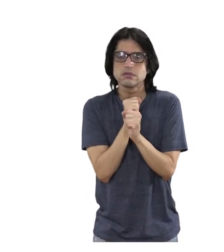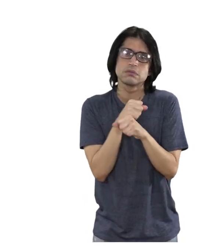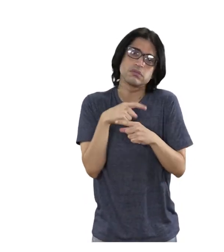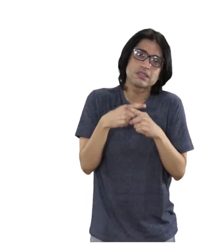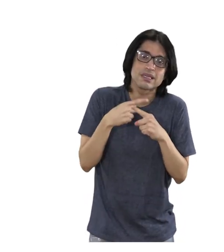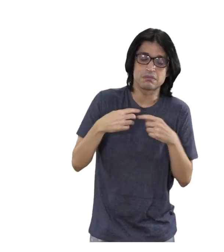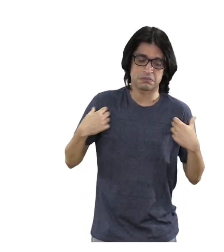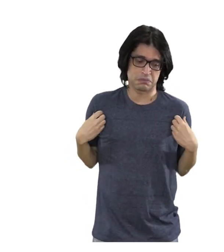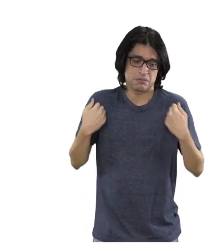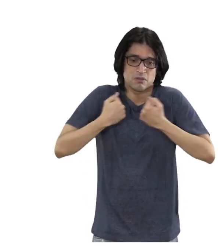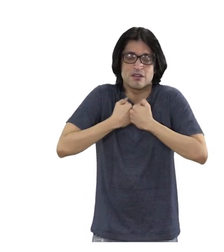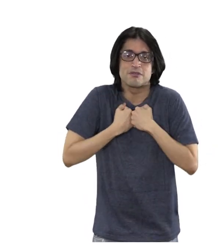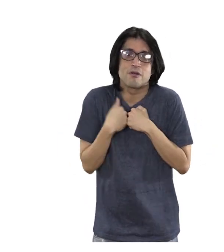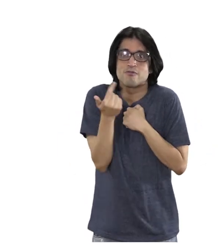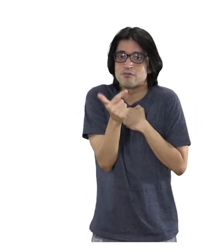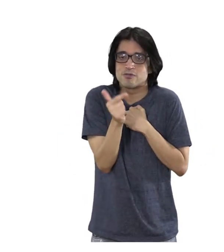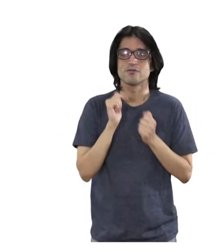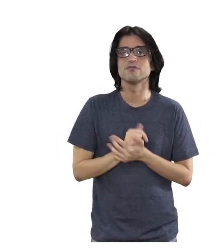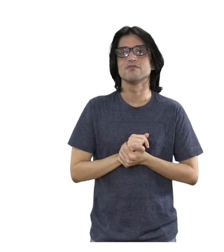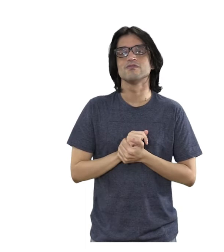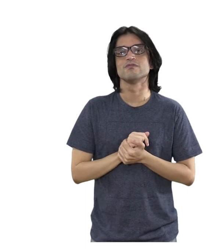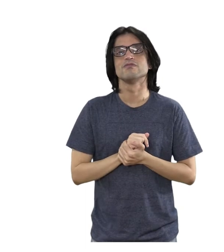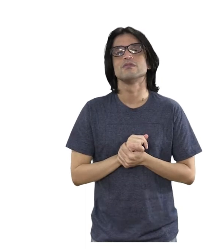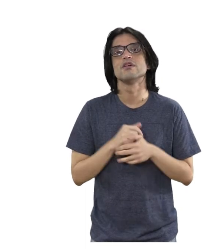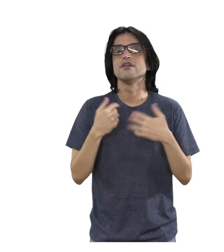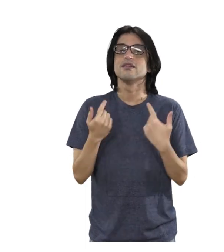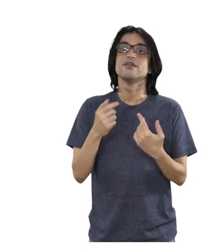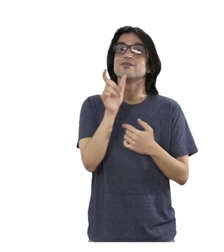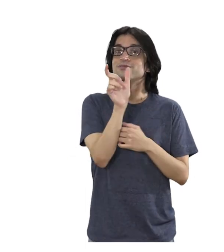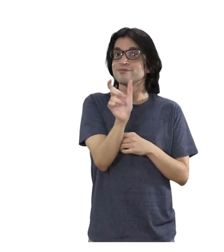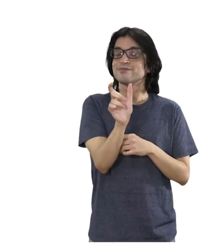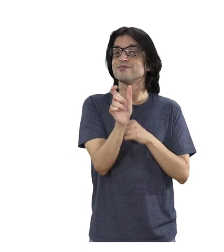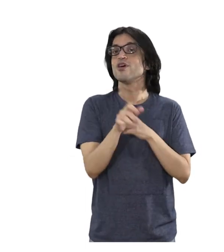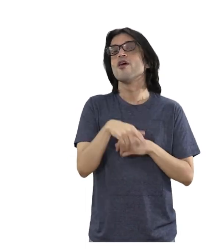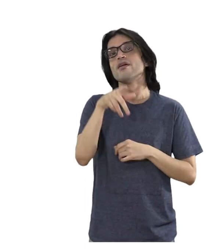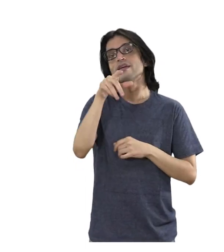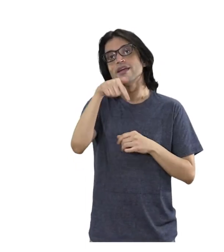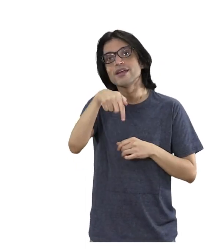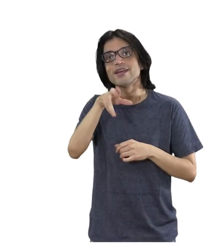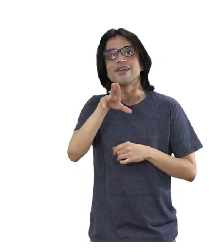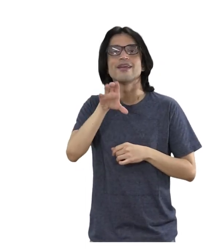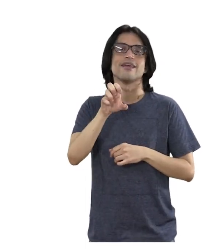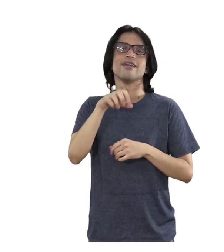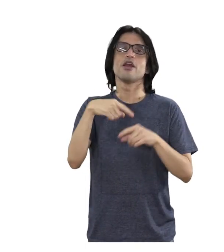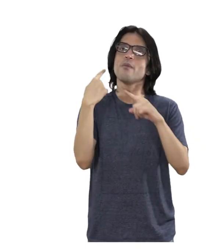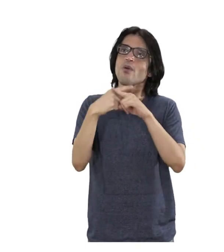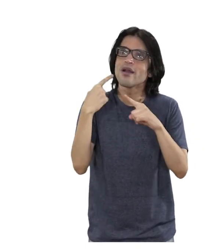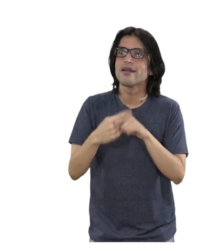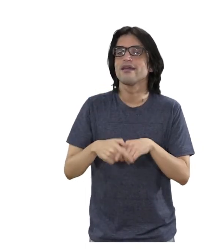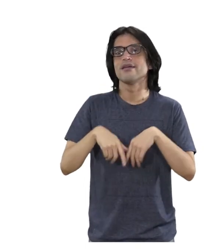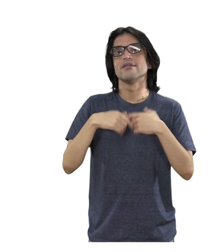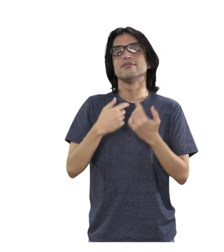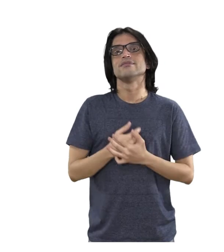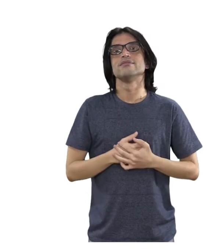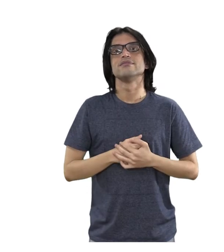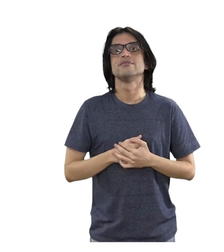agasalho. São as conjunções explicativas que, porque, pois, porquanto. Agora falando